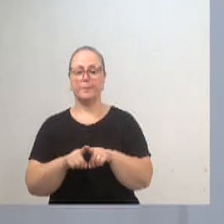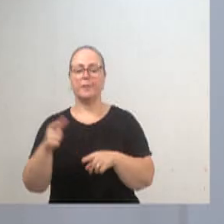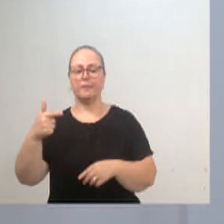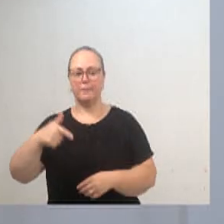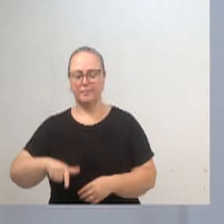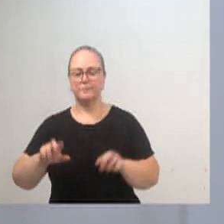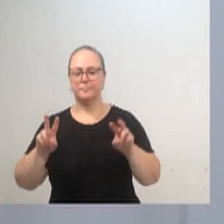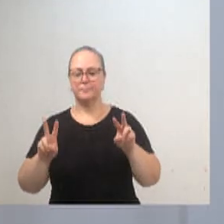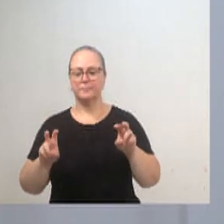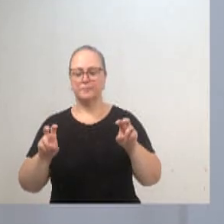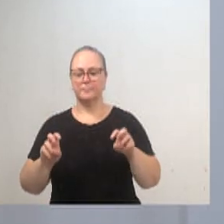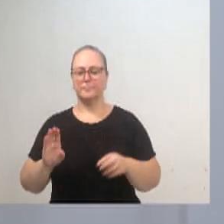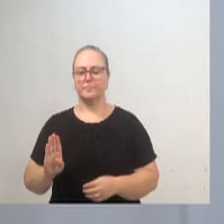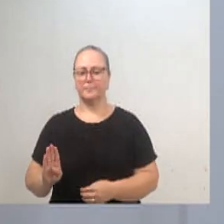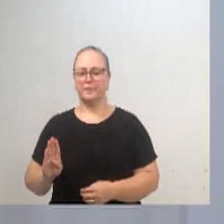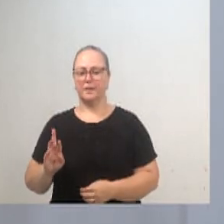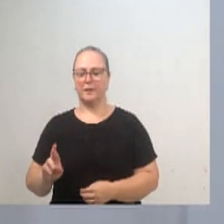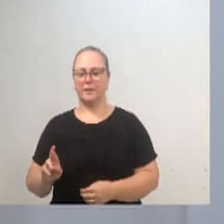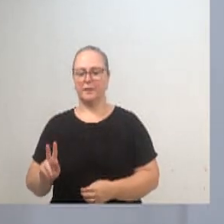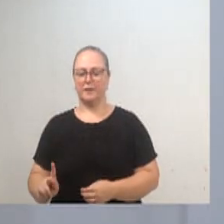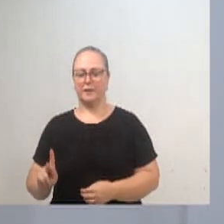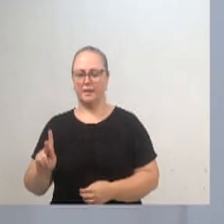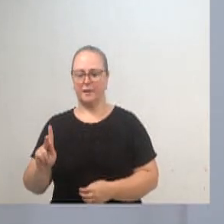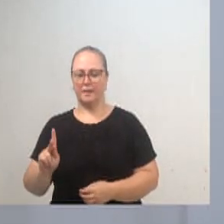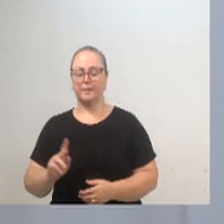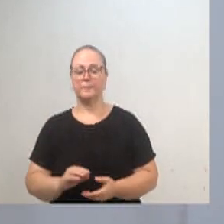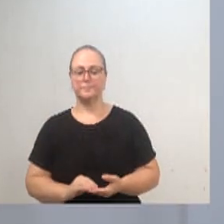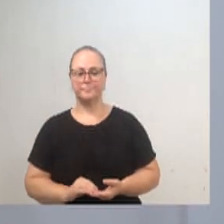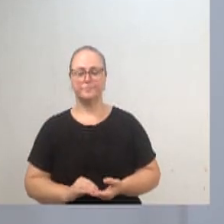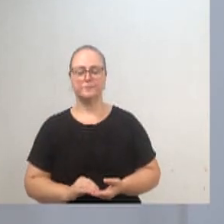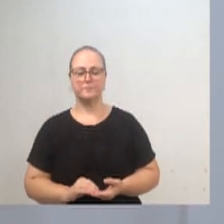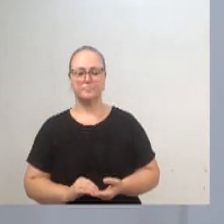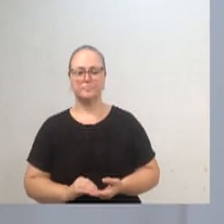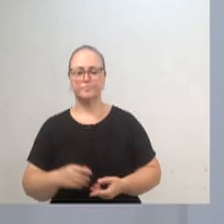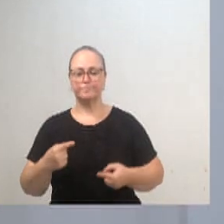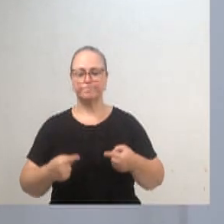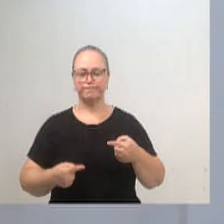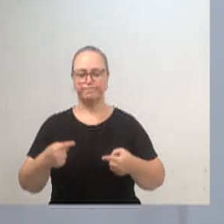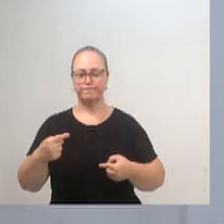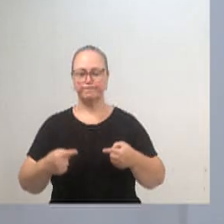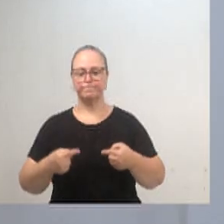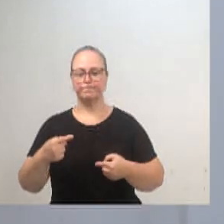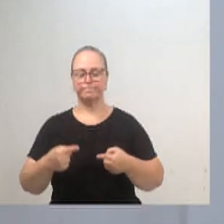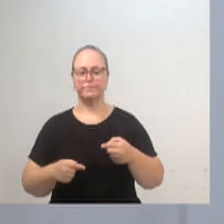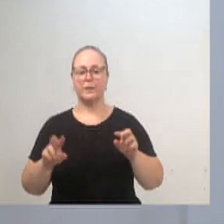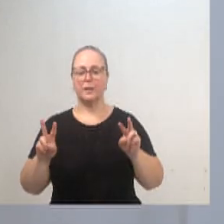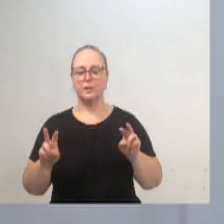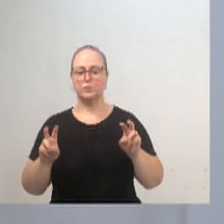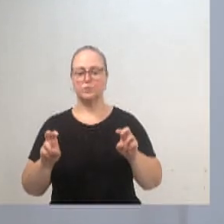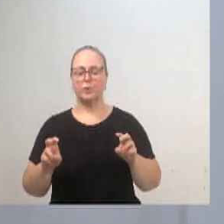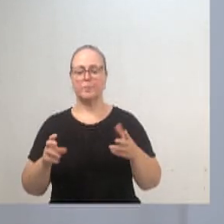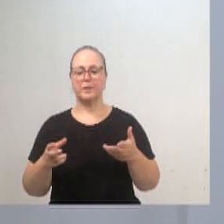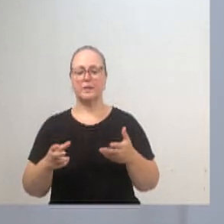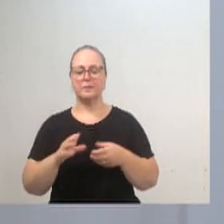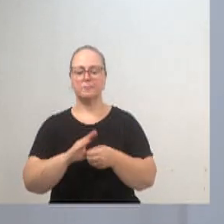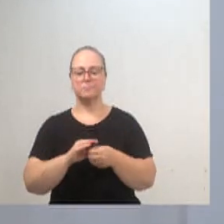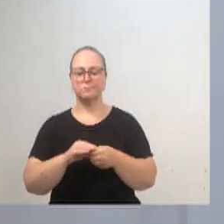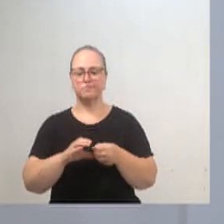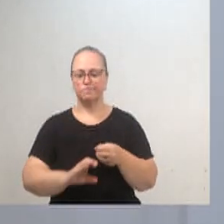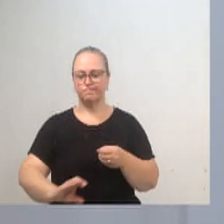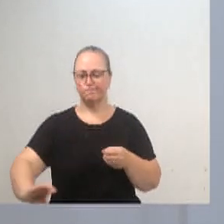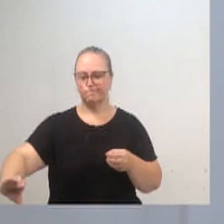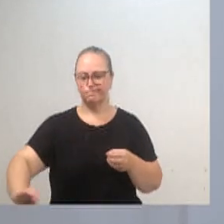BRK, de vários problemas que estavam sendo discutidos, mas um me chamou muita atenção com relação ao esgoto.